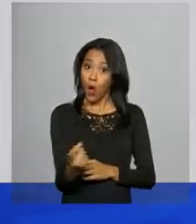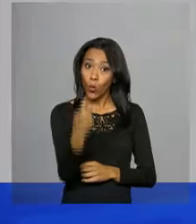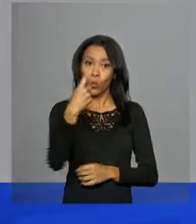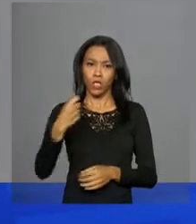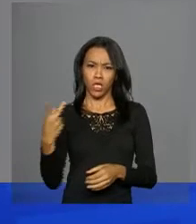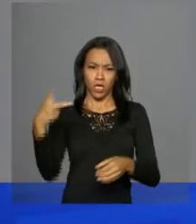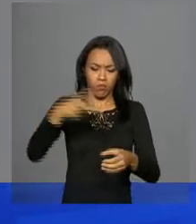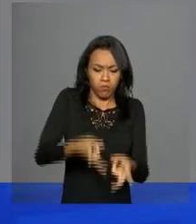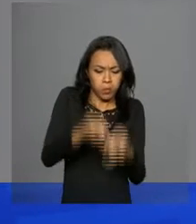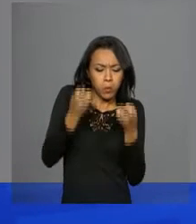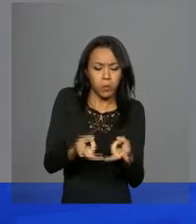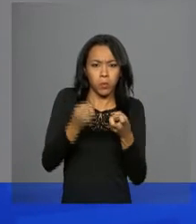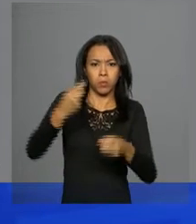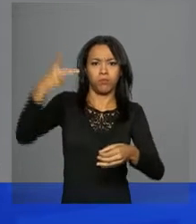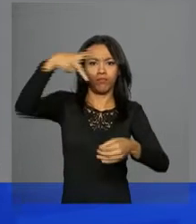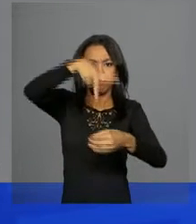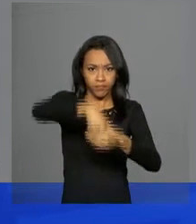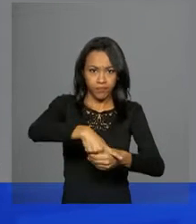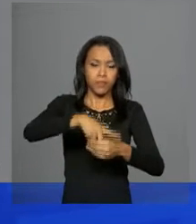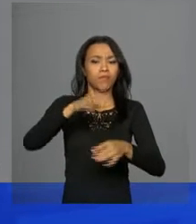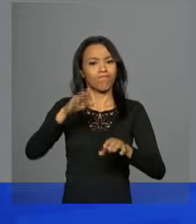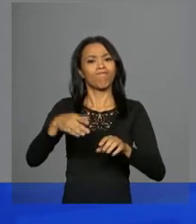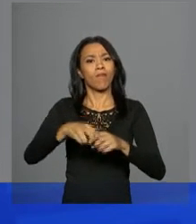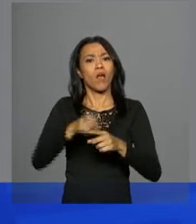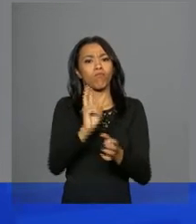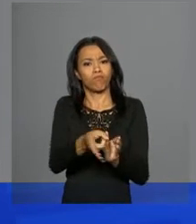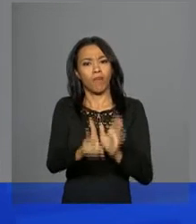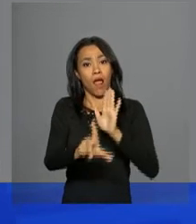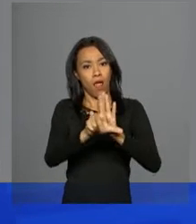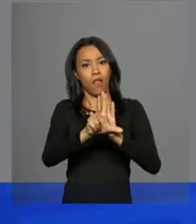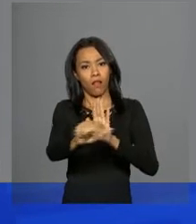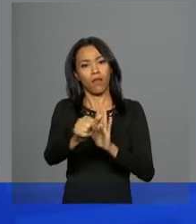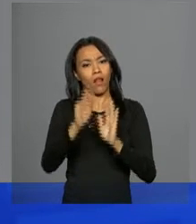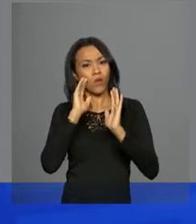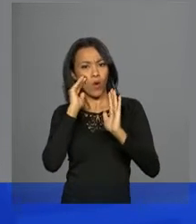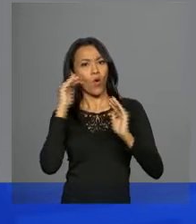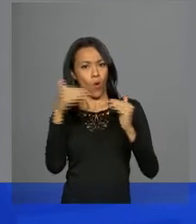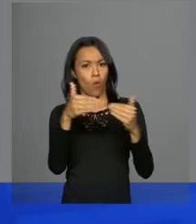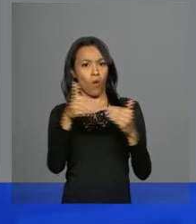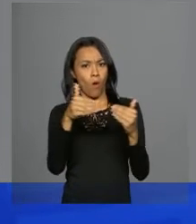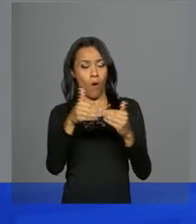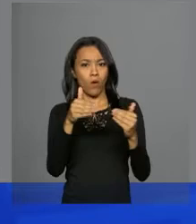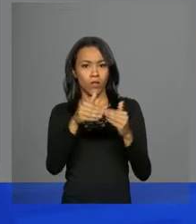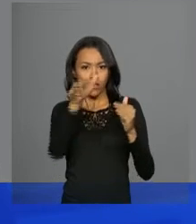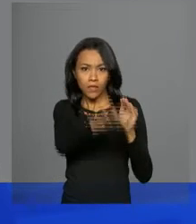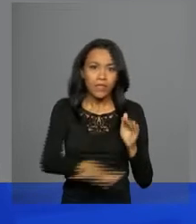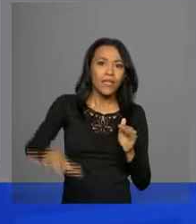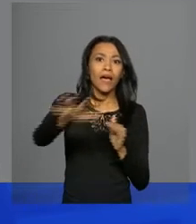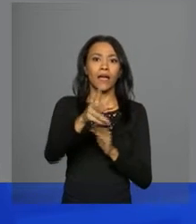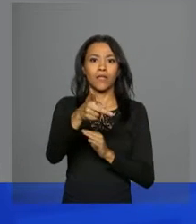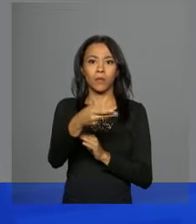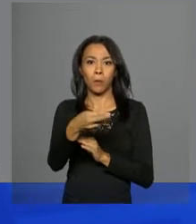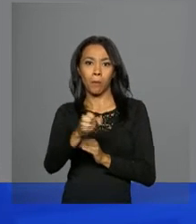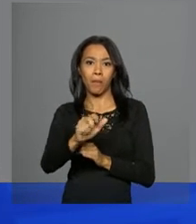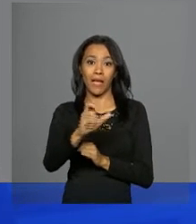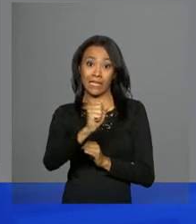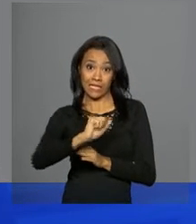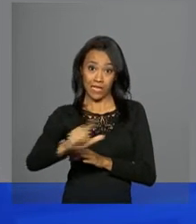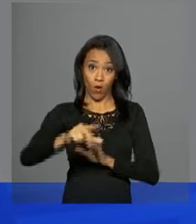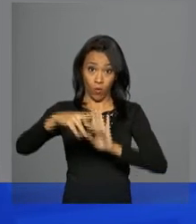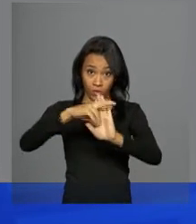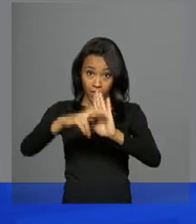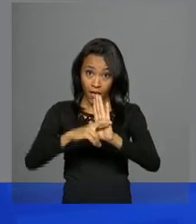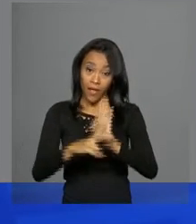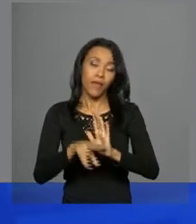governo defende a manutenção da atual legislação de exploração dos campos do pré sal com regime de partilha